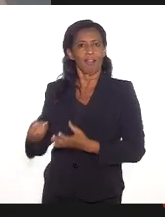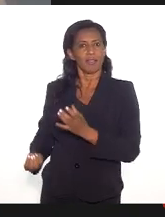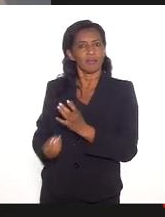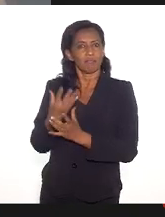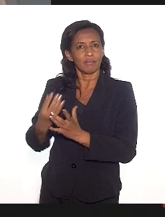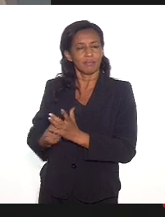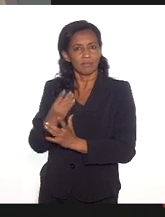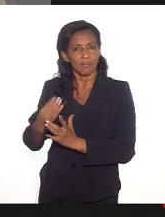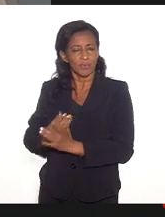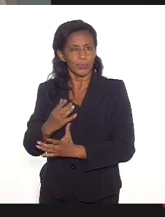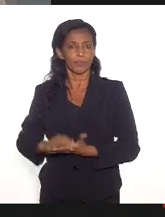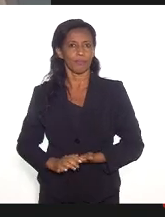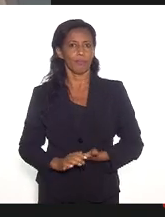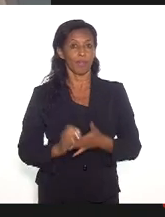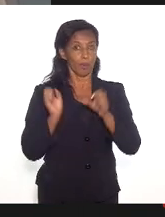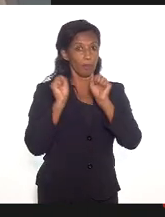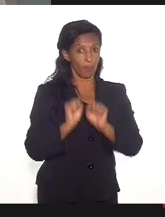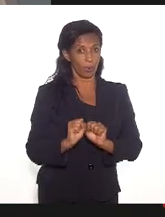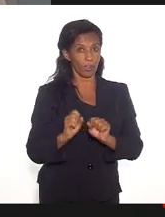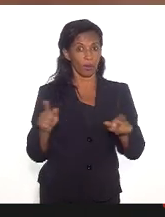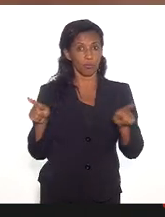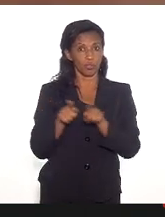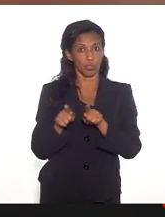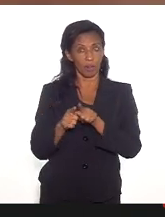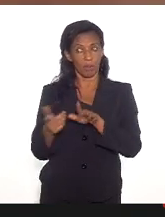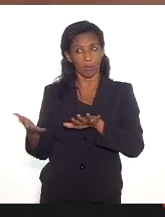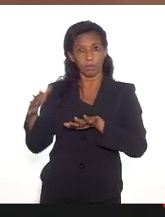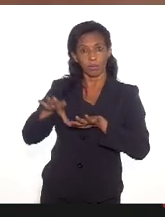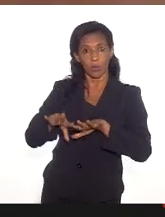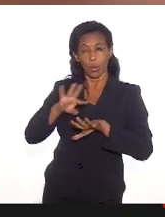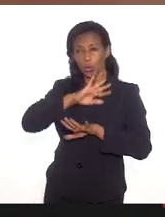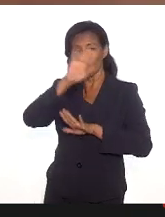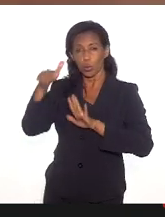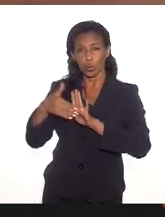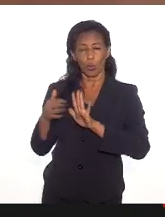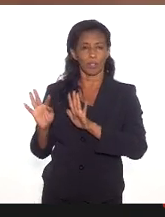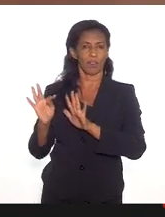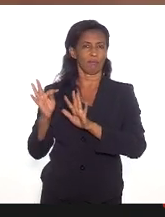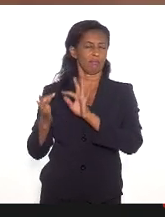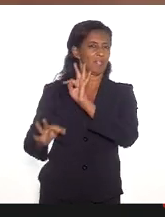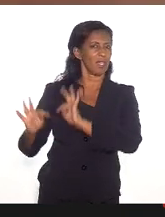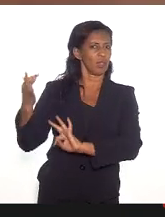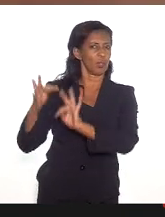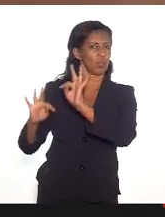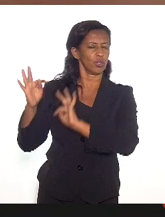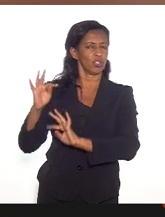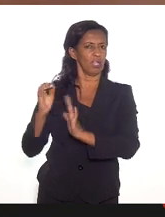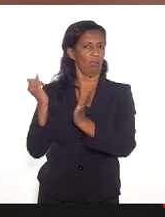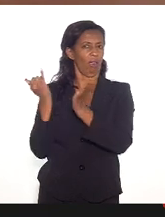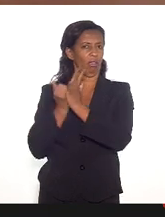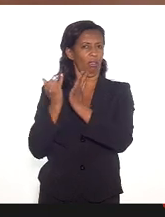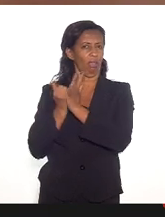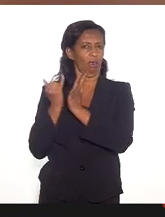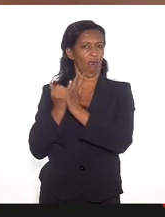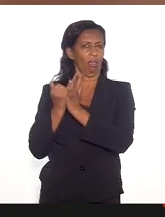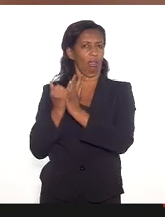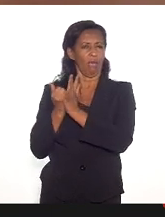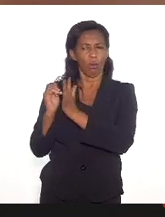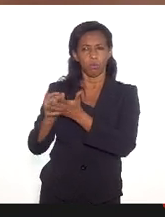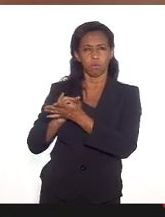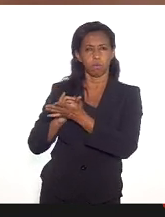iniciativa. Podemos incorporar hoje toda essa tecnologia digital que está à